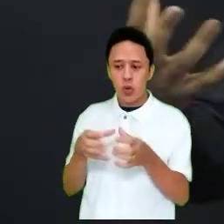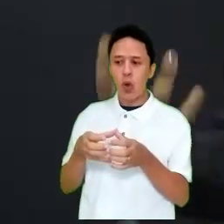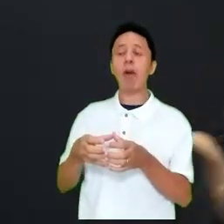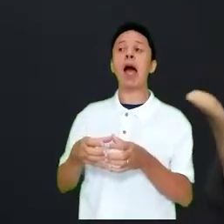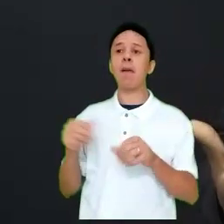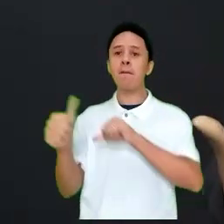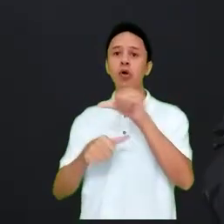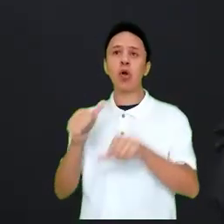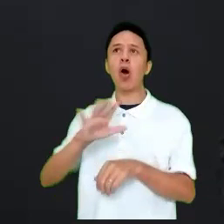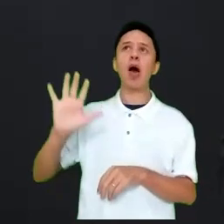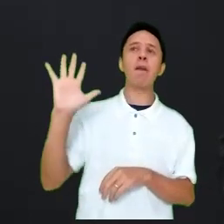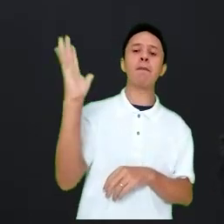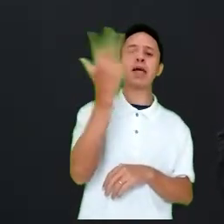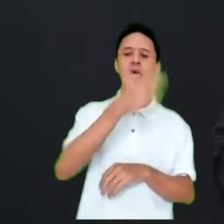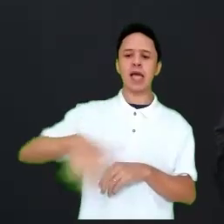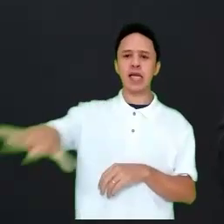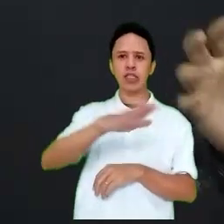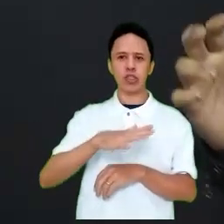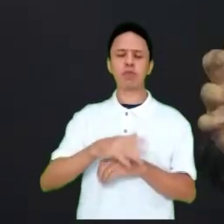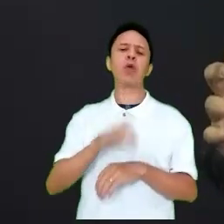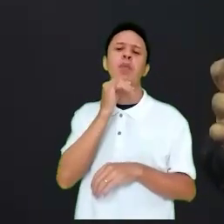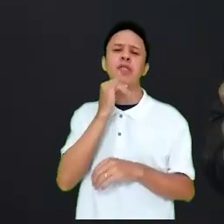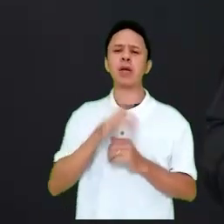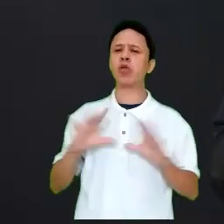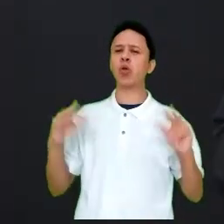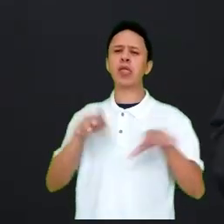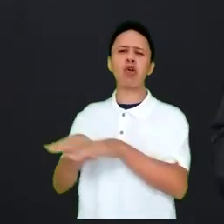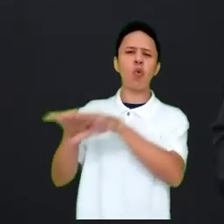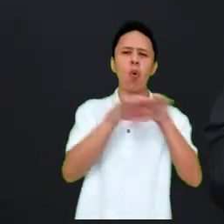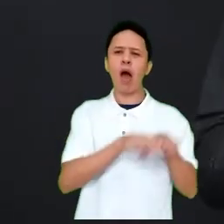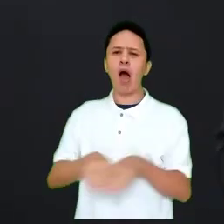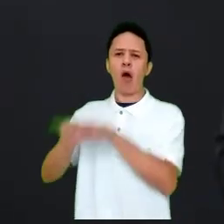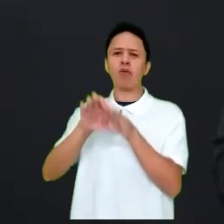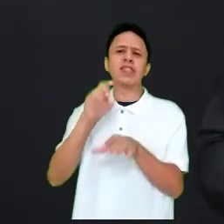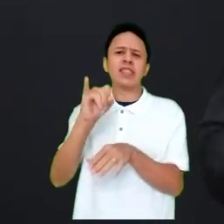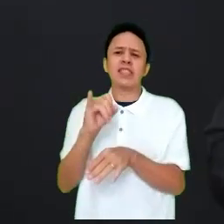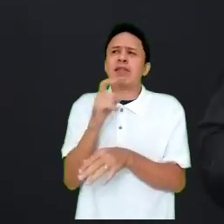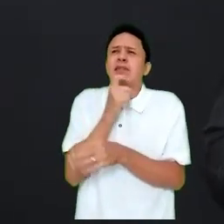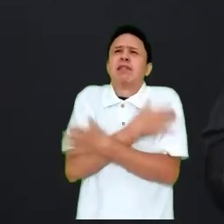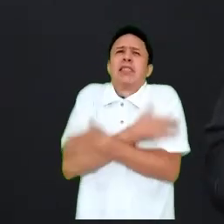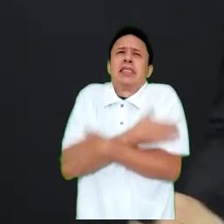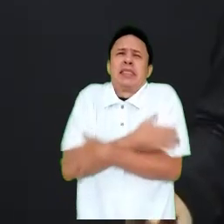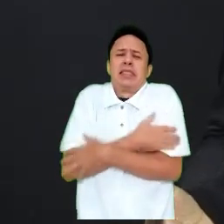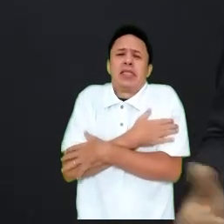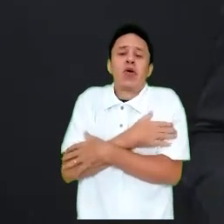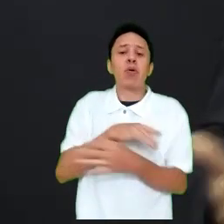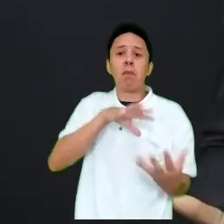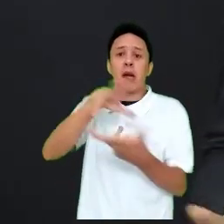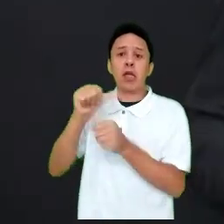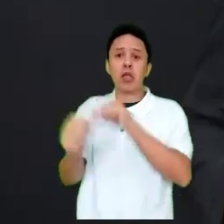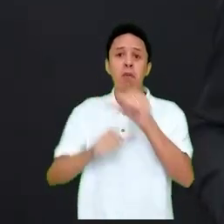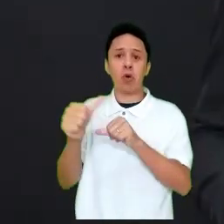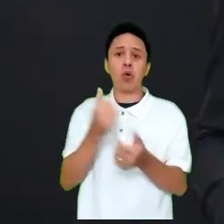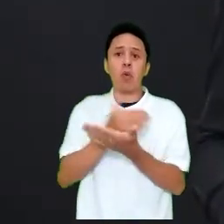as mudanças no ambiente. Pensa bem, se todo mundo é igual, todo mundo tem uma sensibilidade ao frio. O mundo muda, o